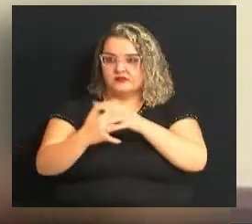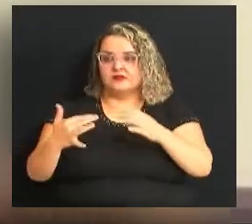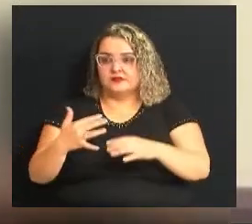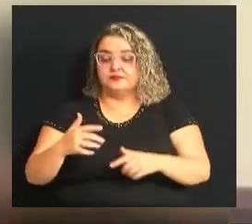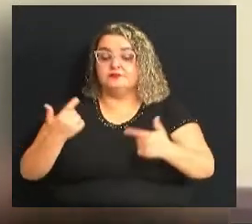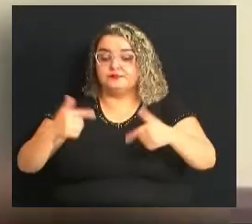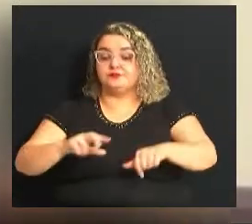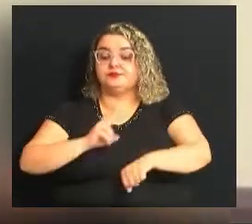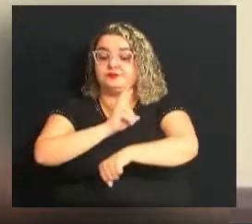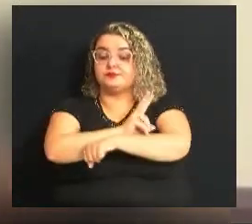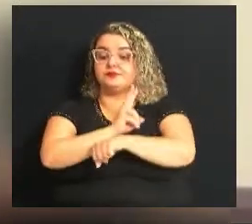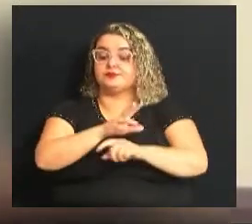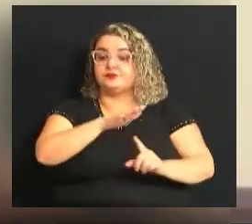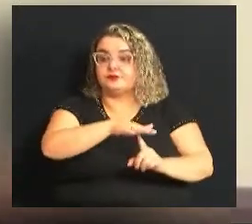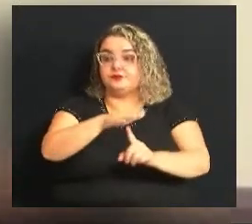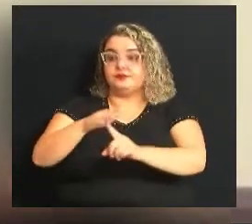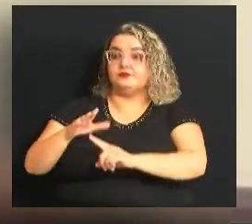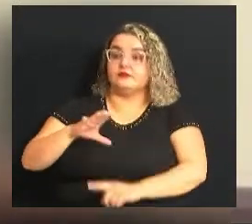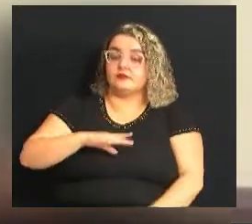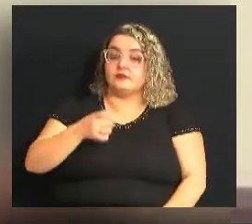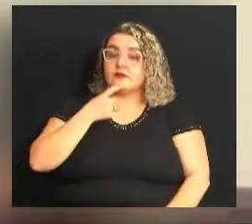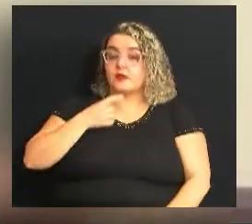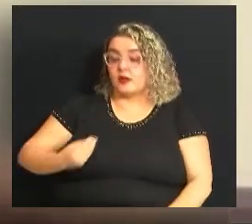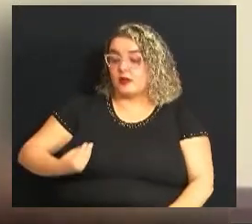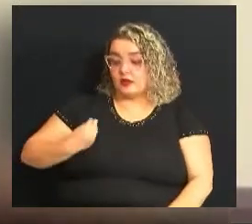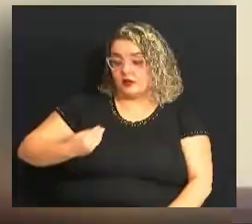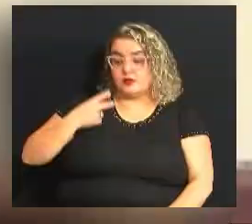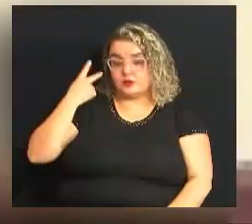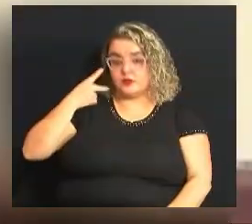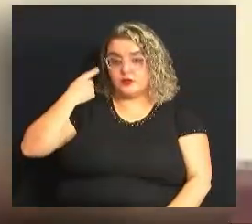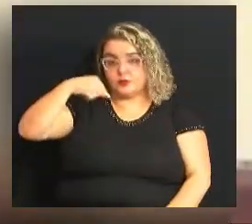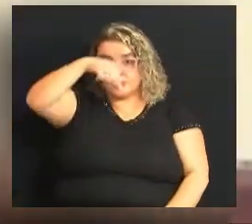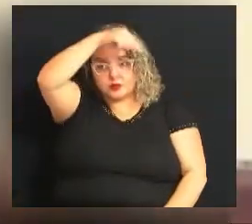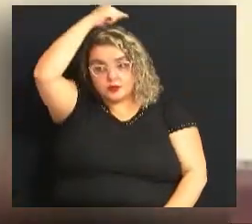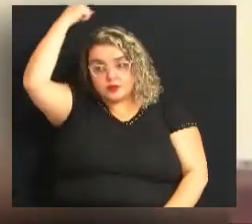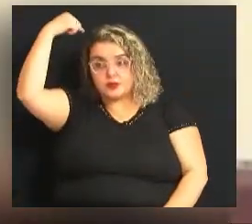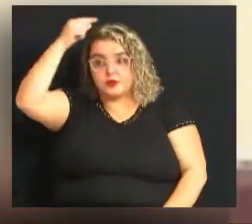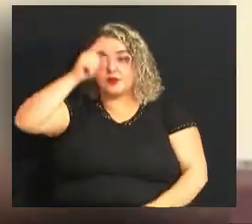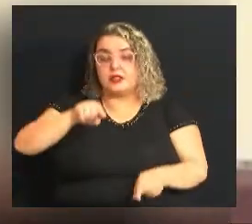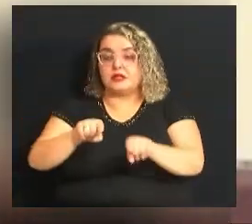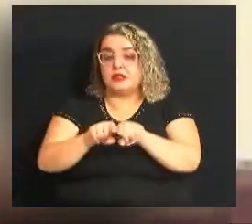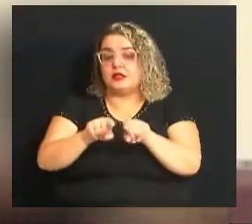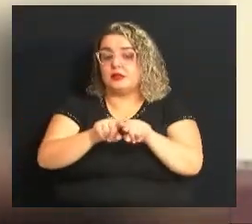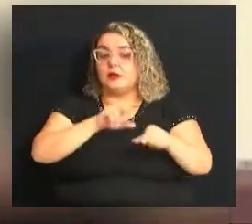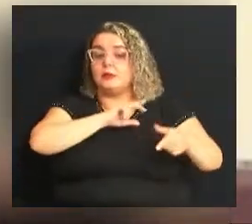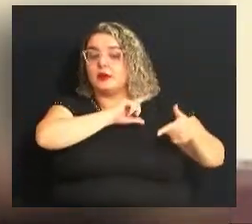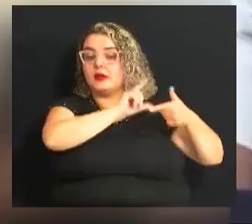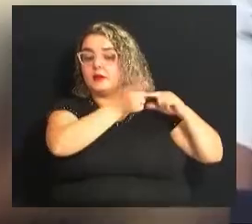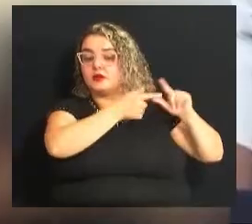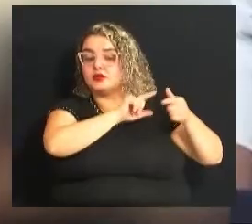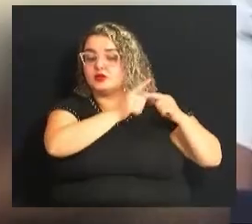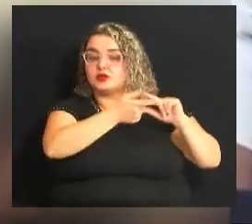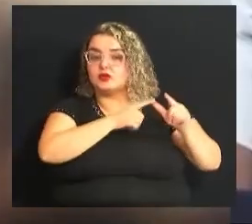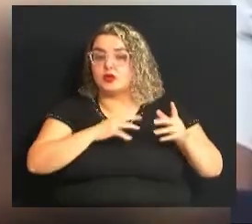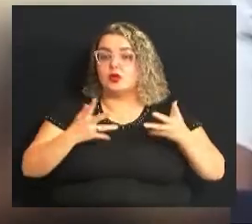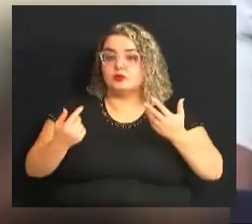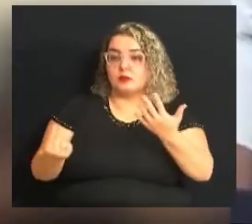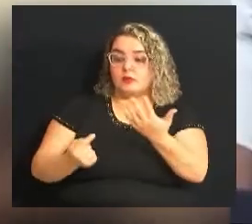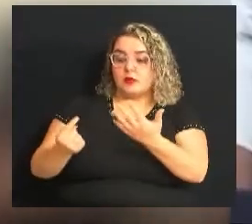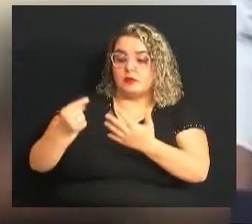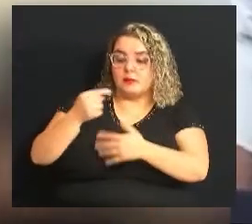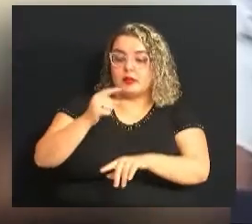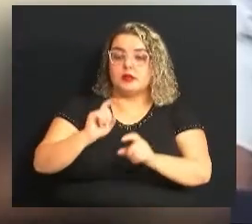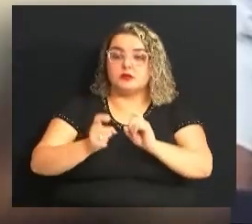nas áreas rurais e urbanas das áreas de Proteção Ambiental de Campinas com a presença dos vereadores Paulo Gaspar e Major